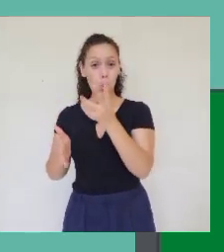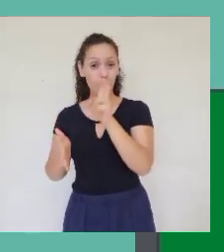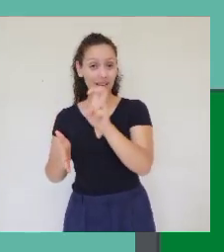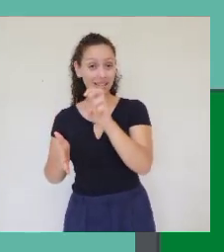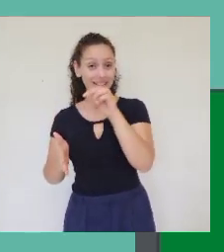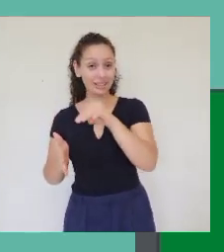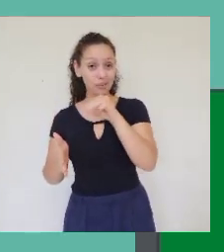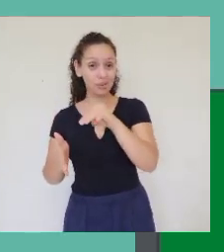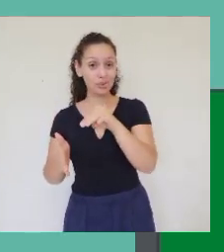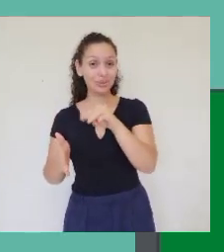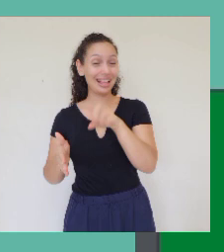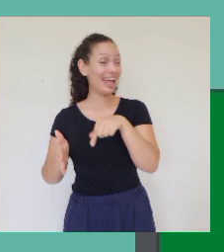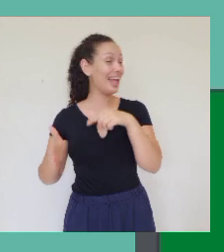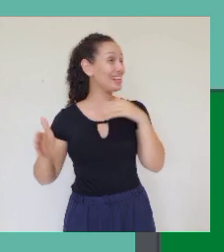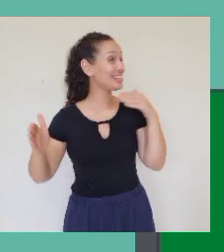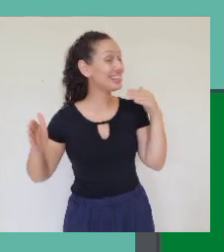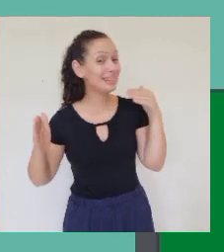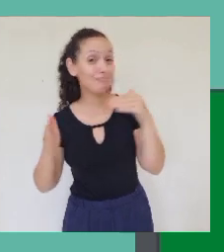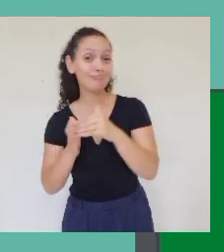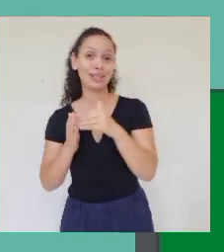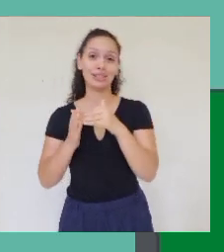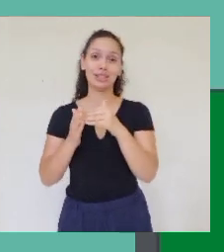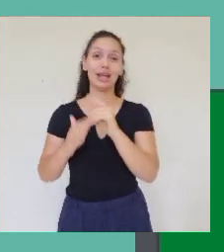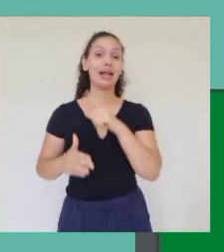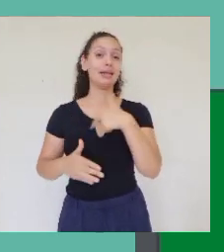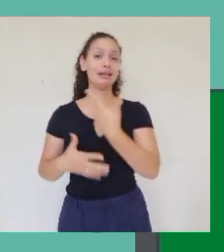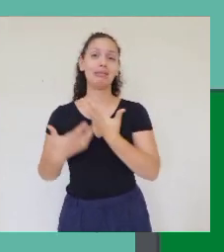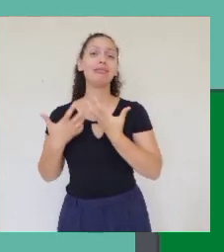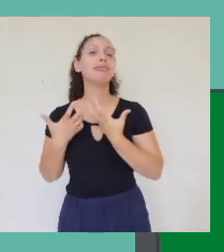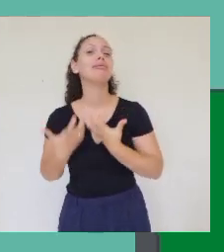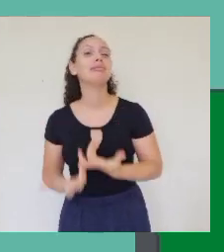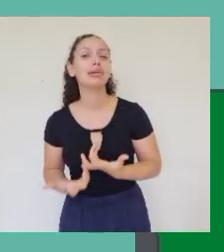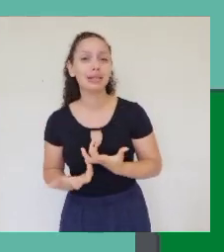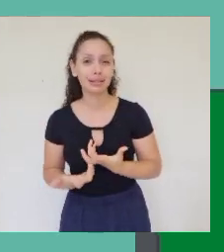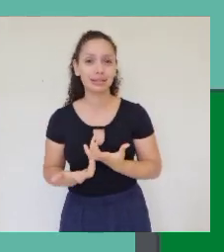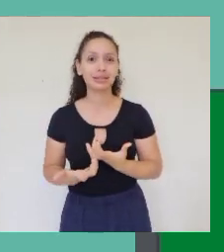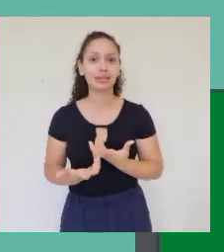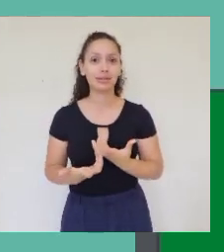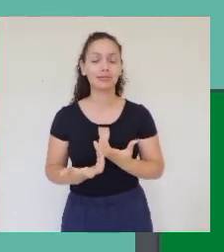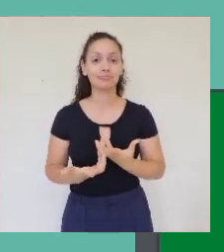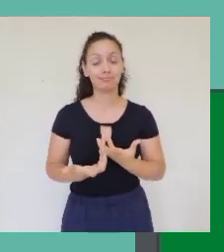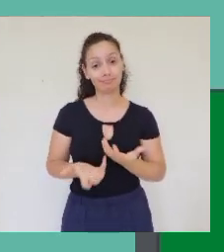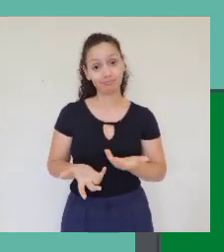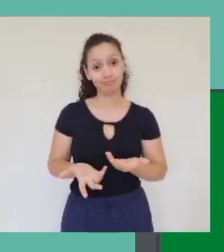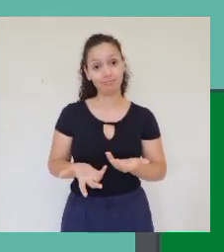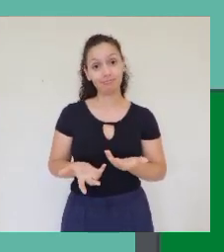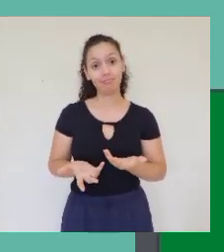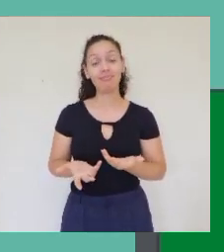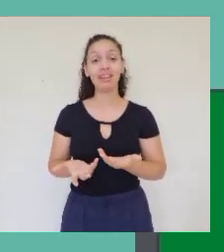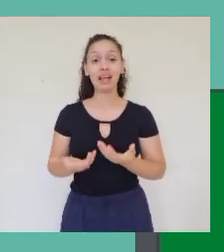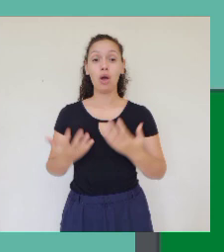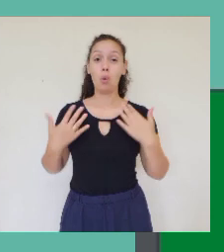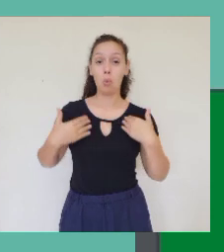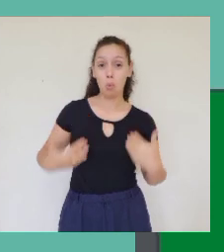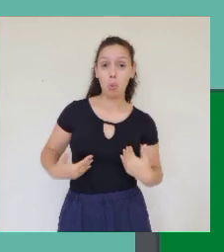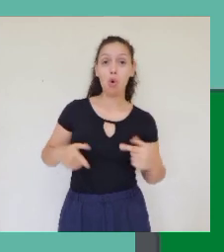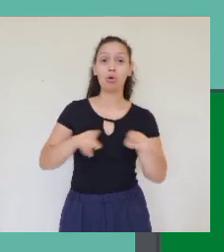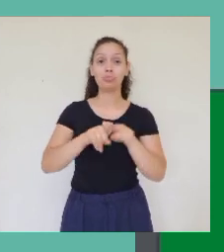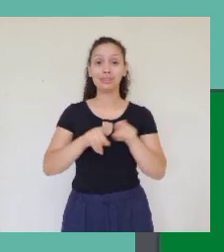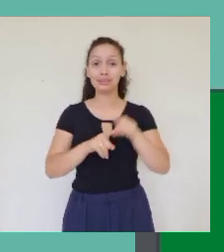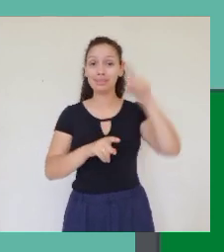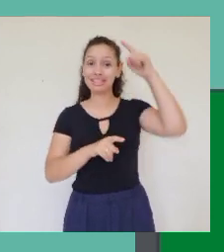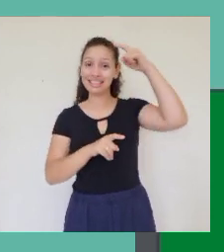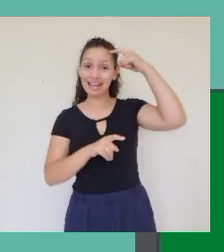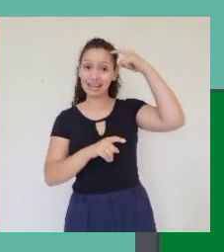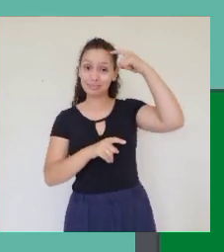de concentração, depois a gente já começa a ficar fadigado, né? Falando tanto em questão psicológica quanto em questão muscular. Então as pausas